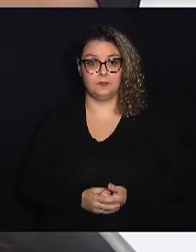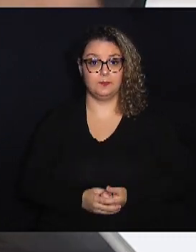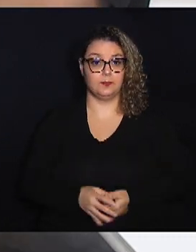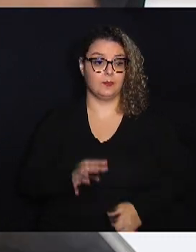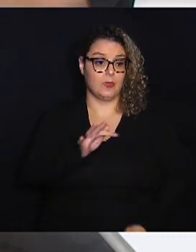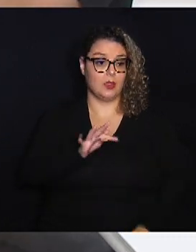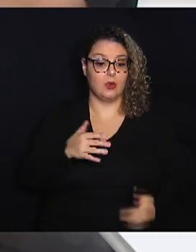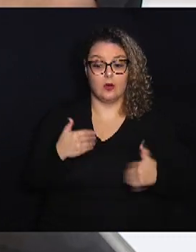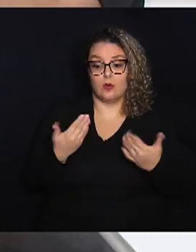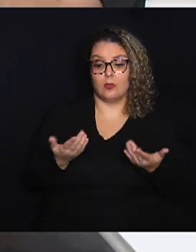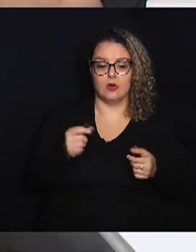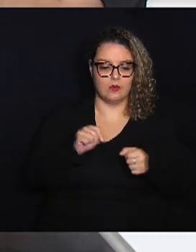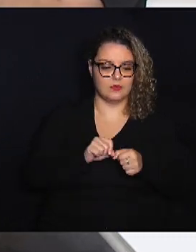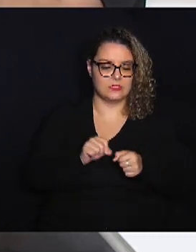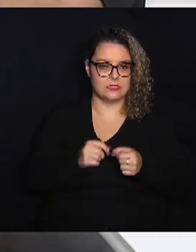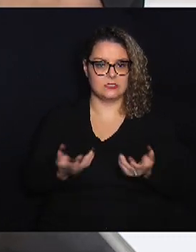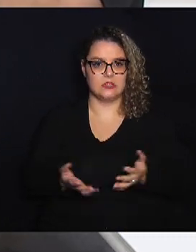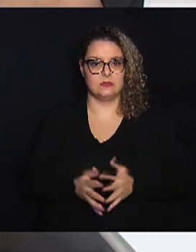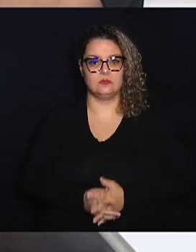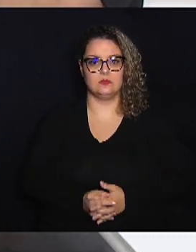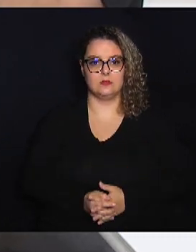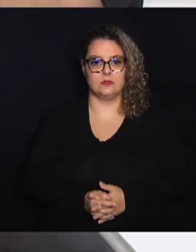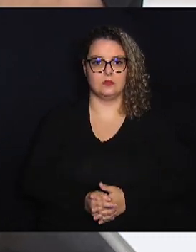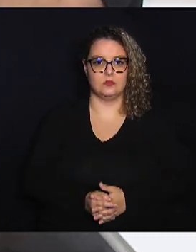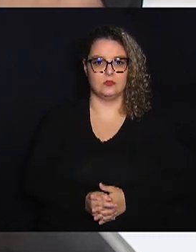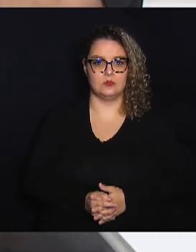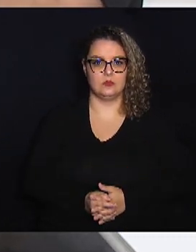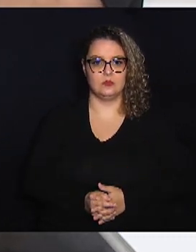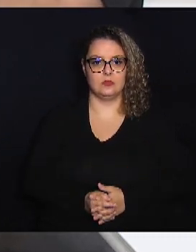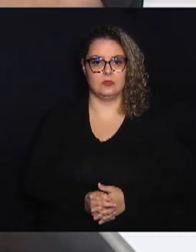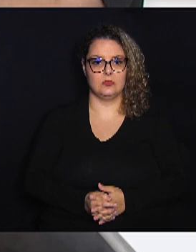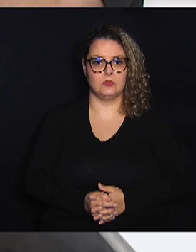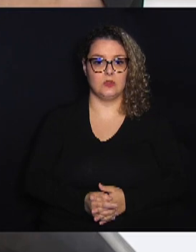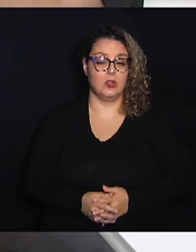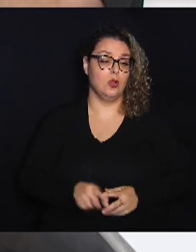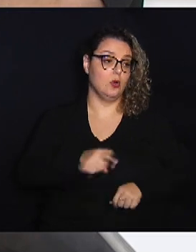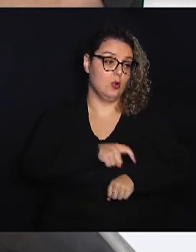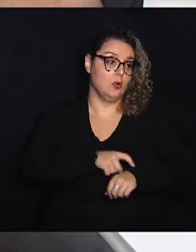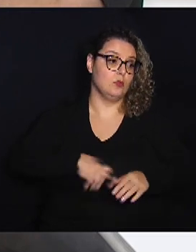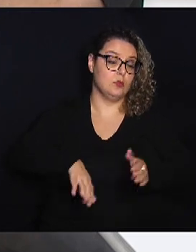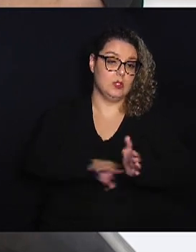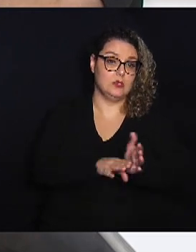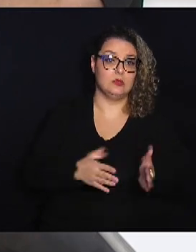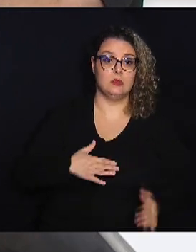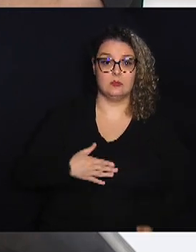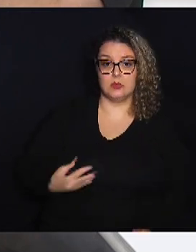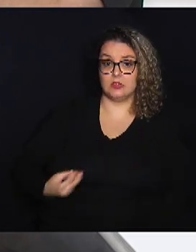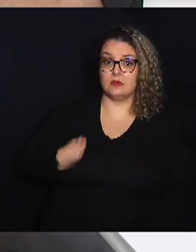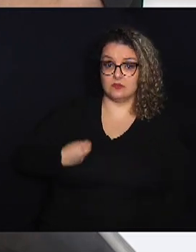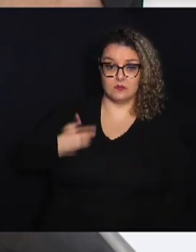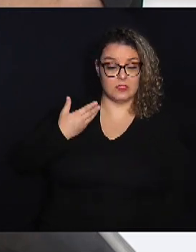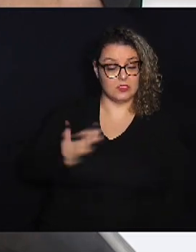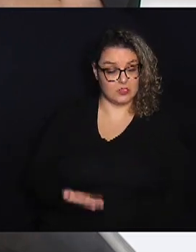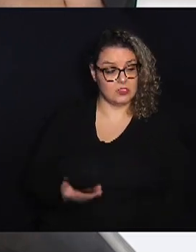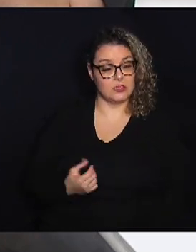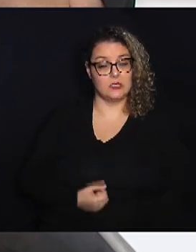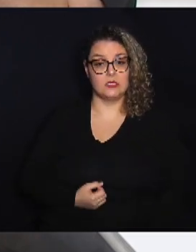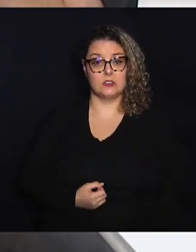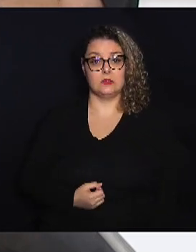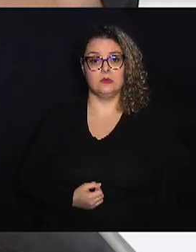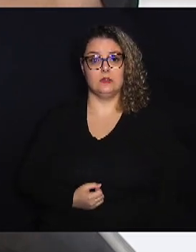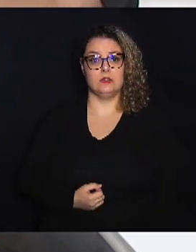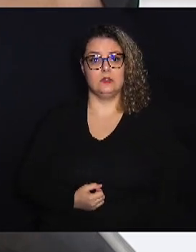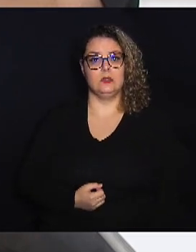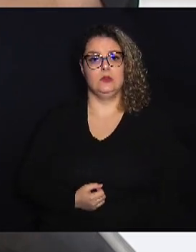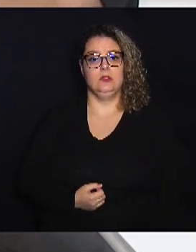eu vou seguir? Puxa vida, vem uma fase importante da minha vida, não é?